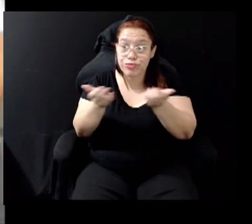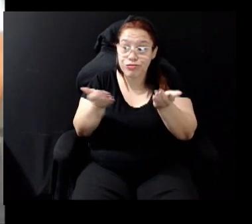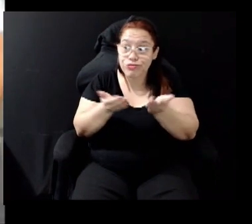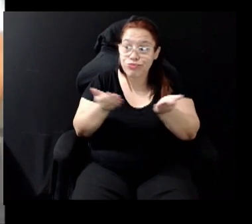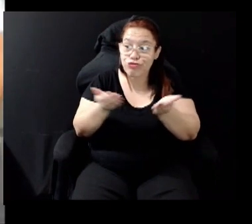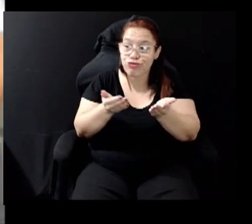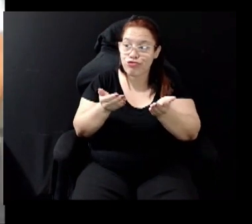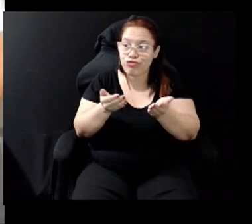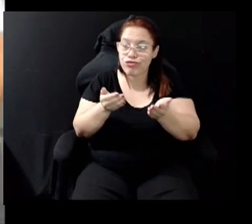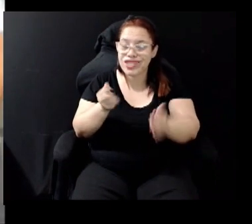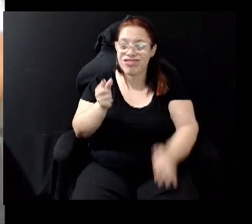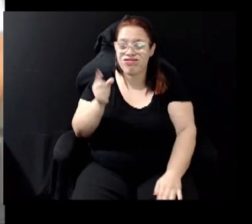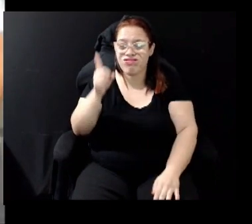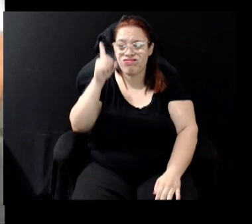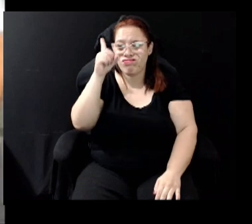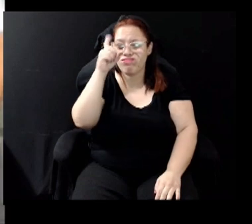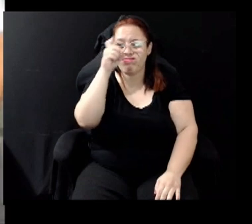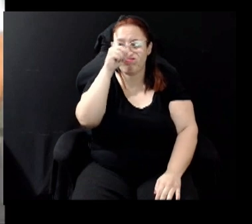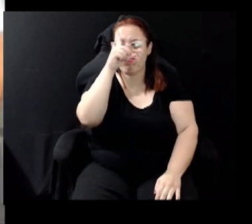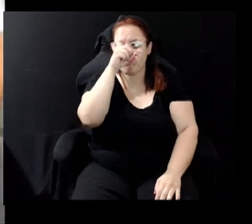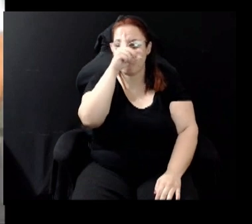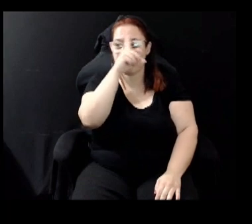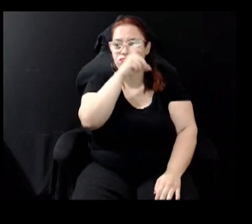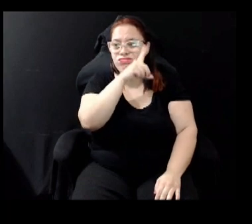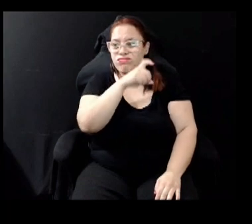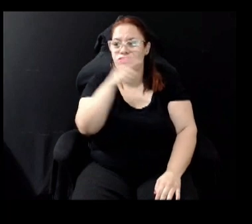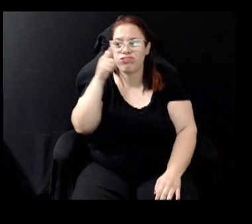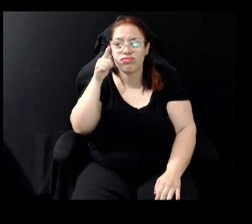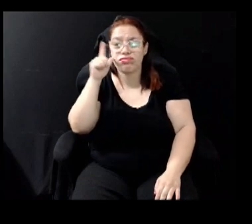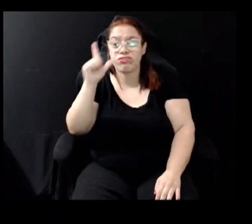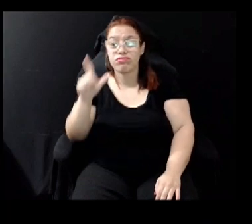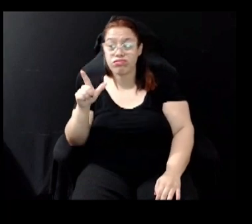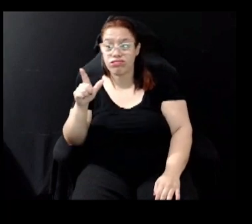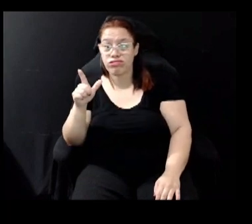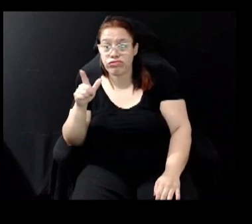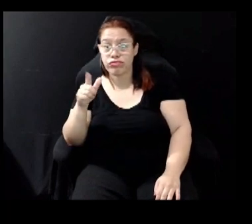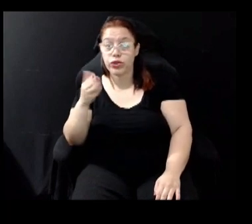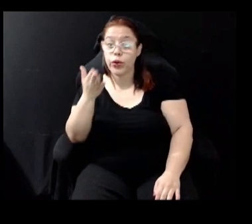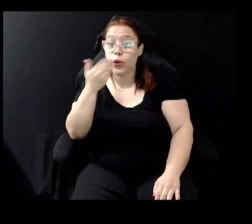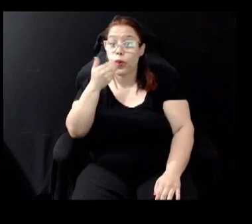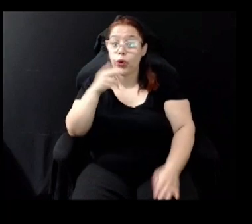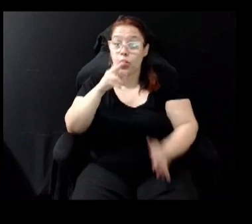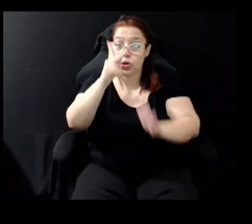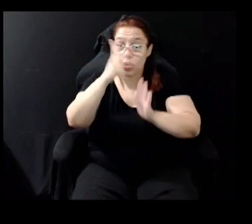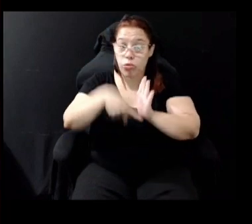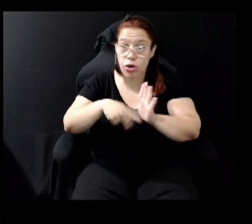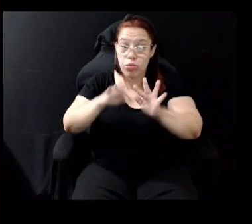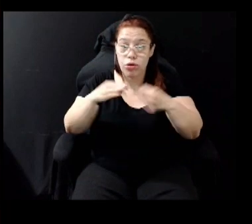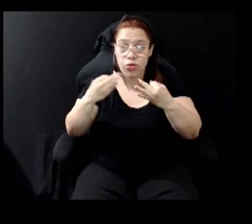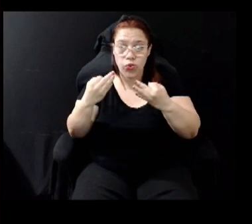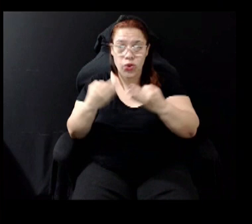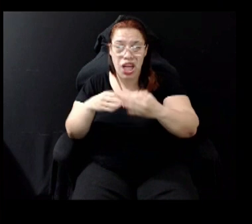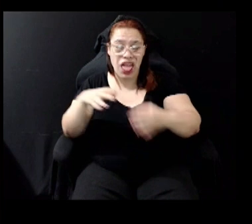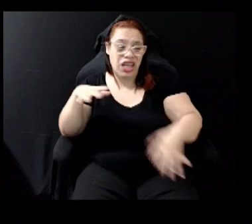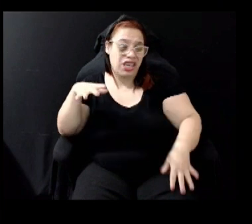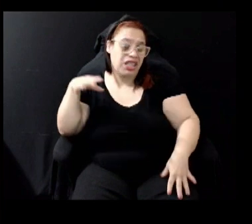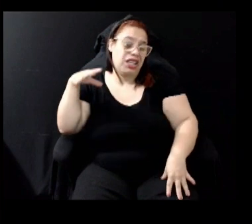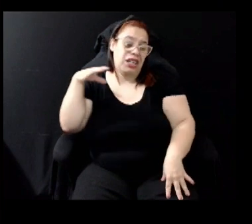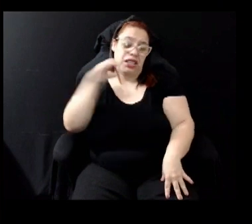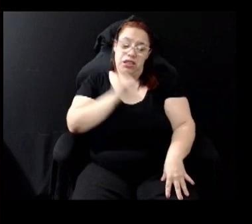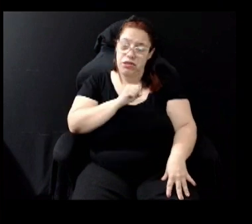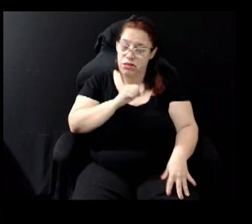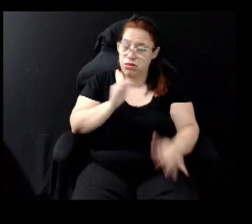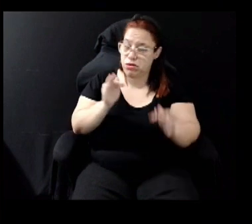mais difícil. Você conseguir, muitas vezes, comer com a sua própria família, pela correria do dia a dia. Às vezes, até no final de